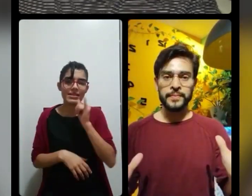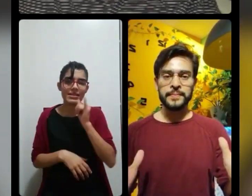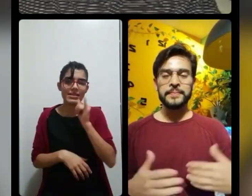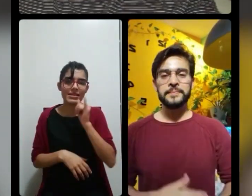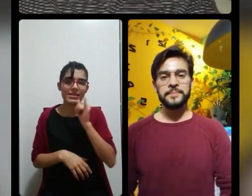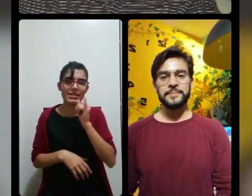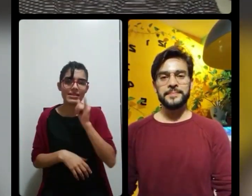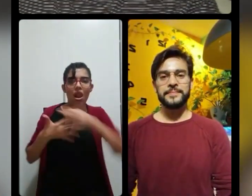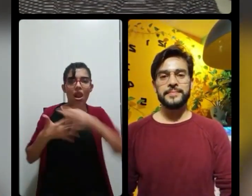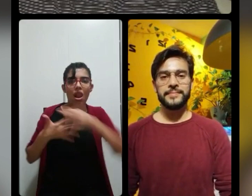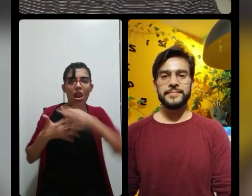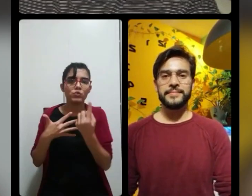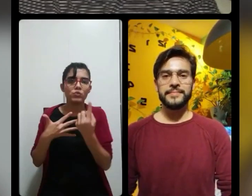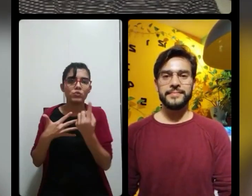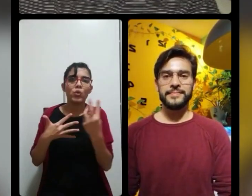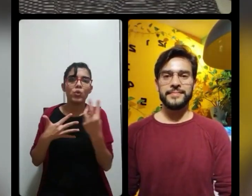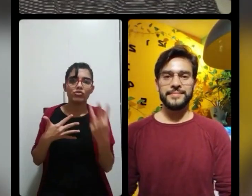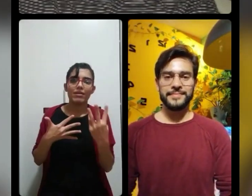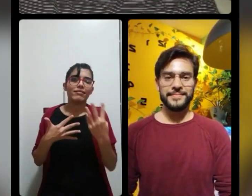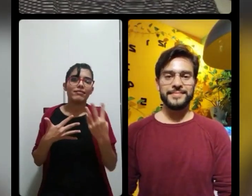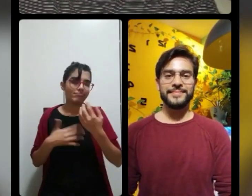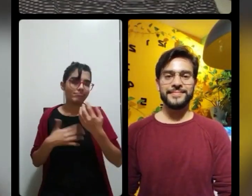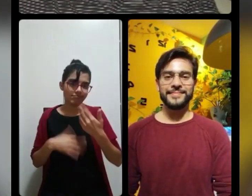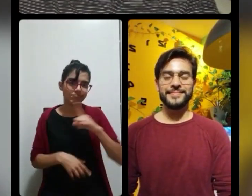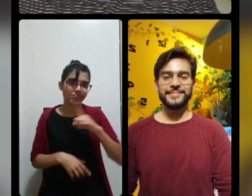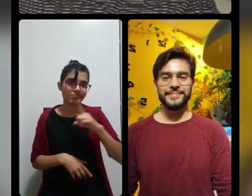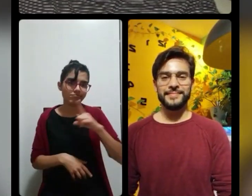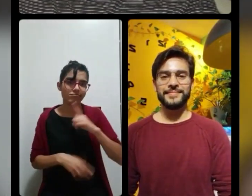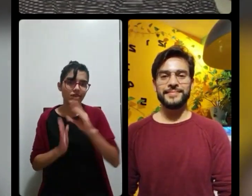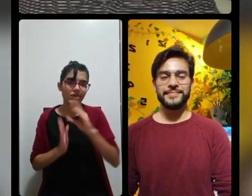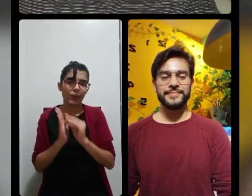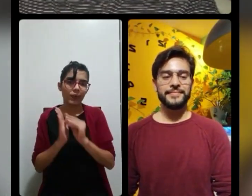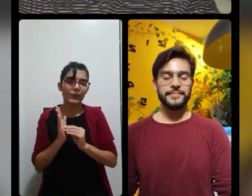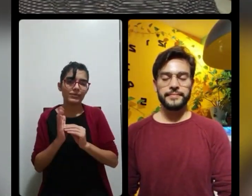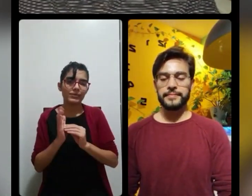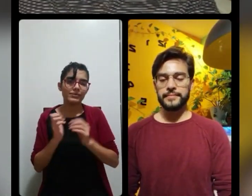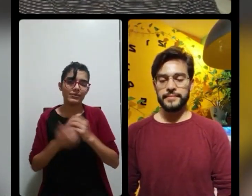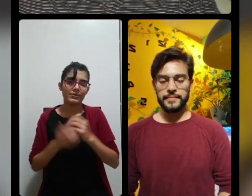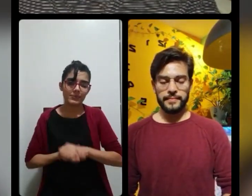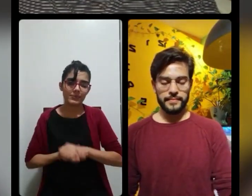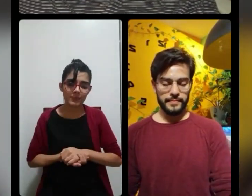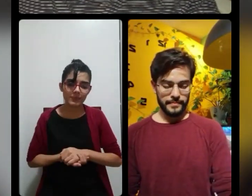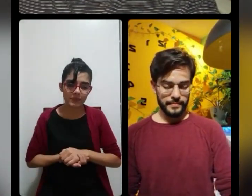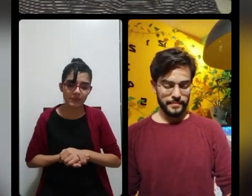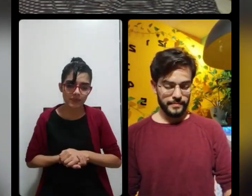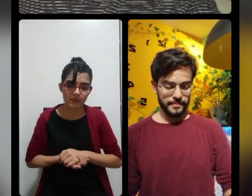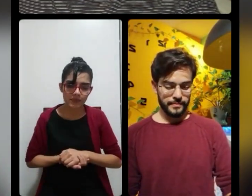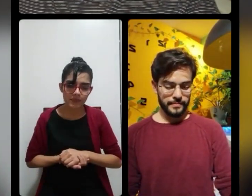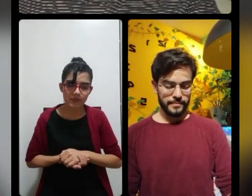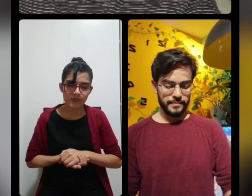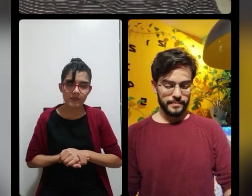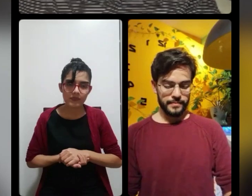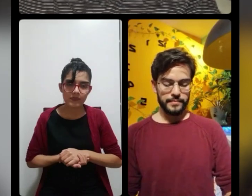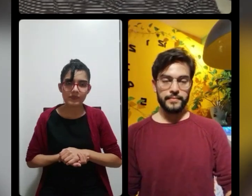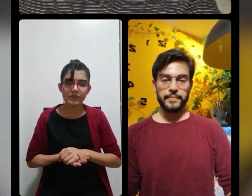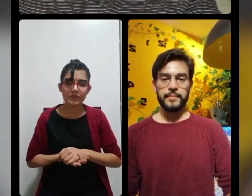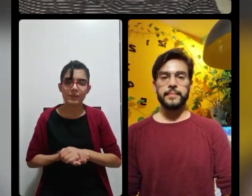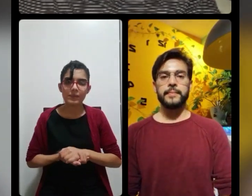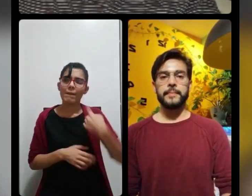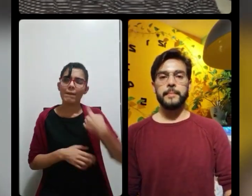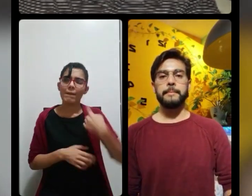8. Ah, perfeito. Ótimo. E veja que ainda é uma distância muito grande, ainda é uma mata muito brava